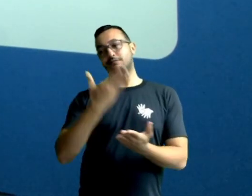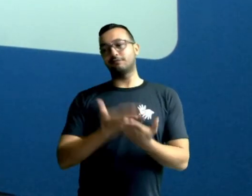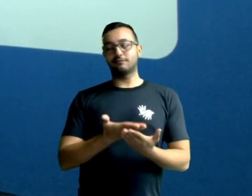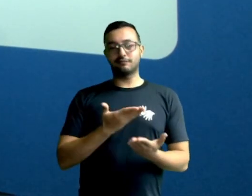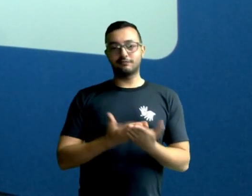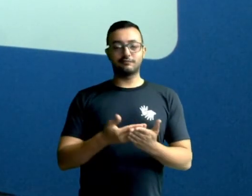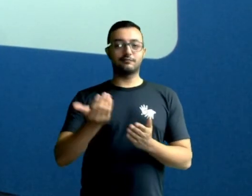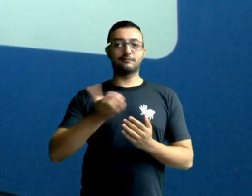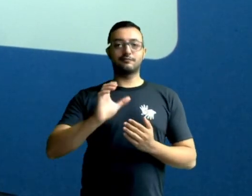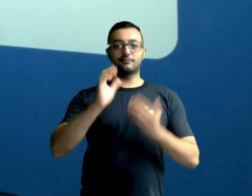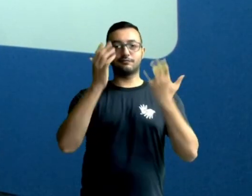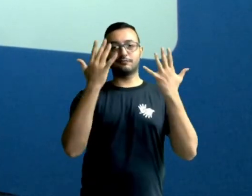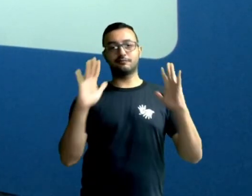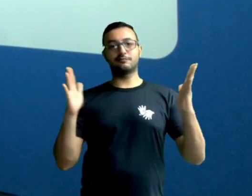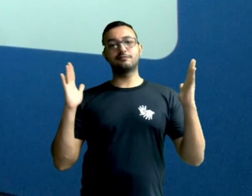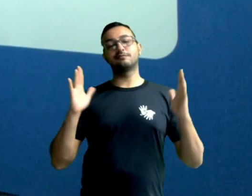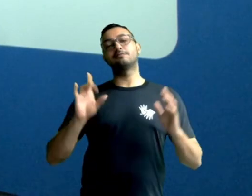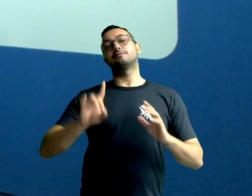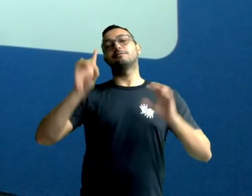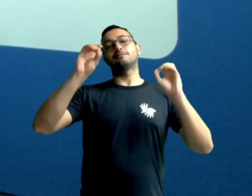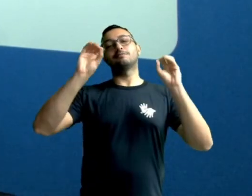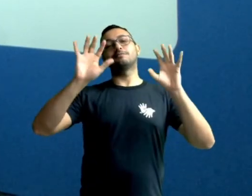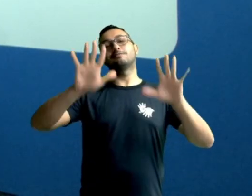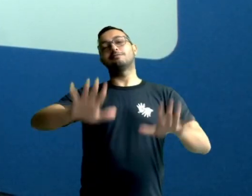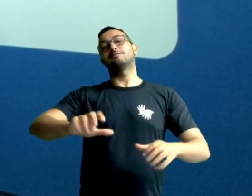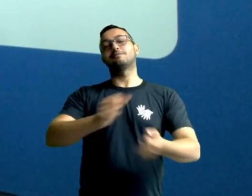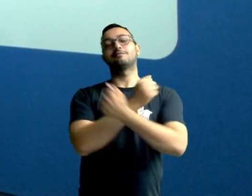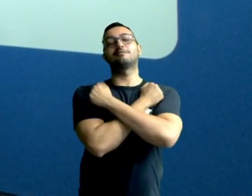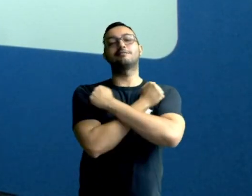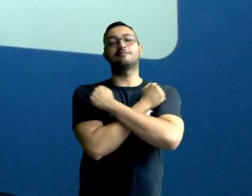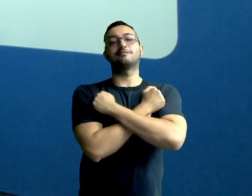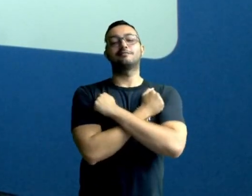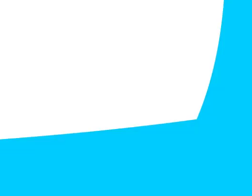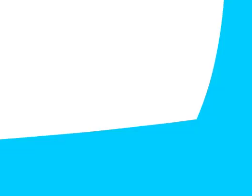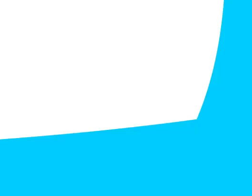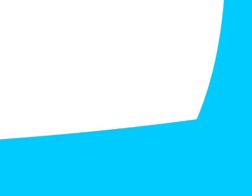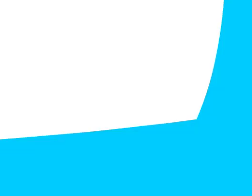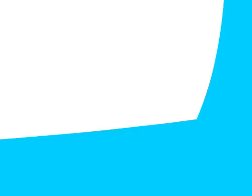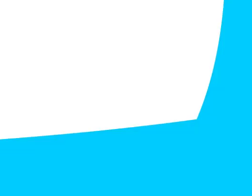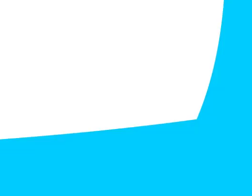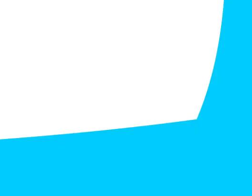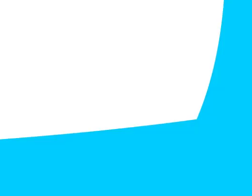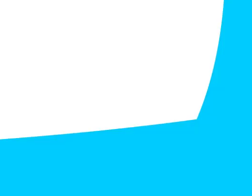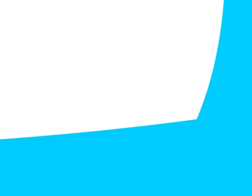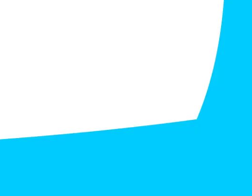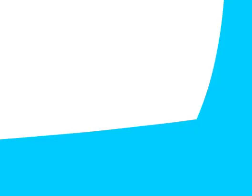próxima aula de Ciências da Natureza. Fiquem com Deus e um forte abraço.